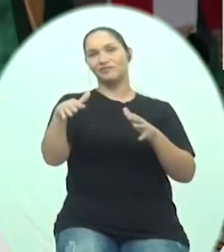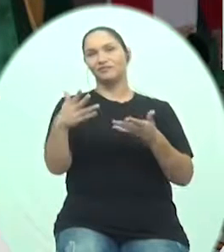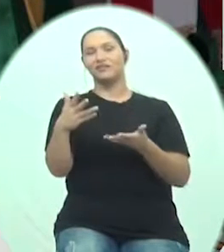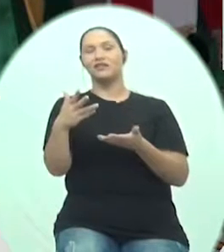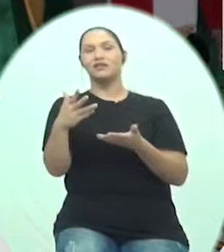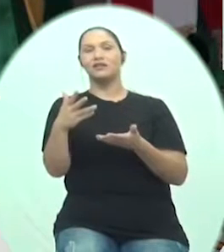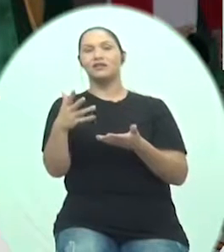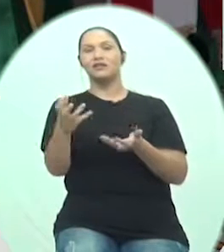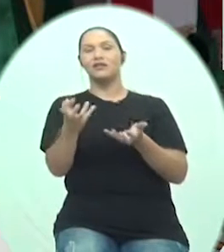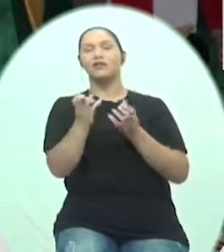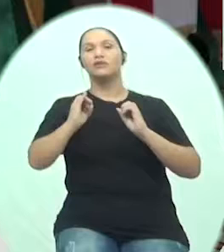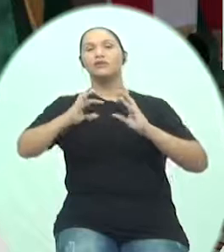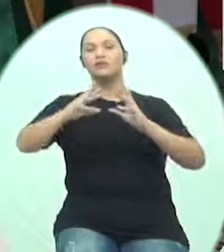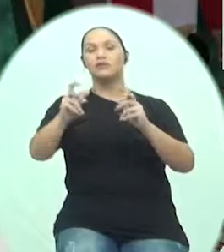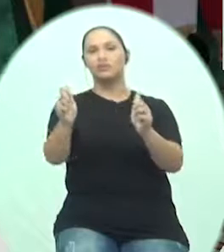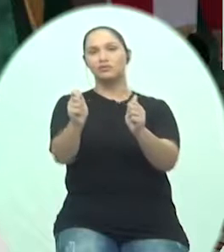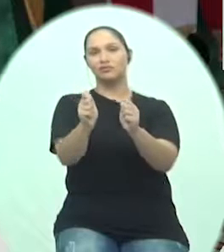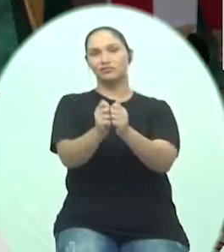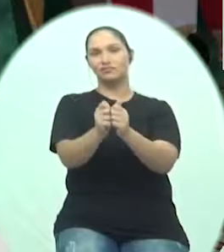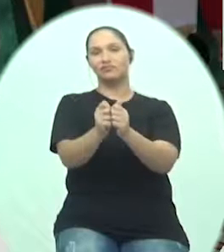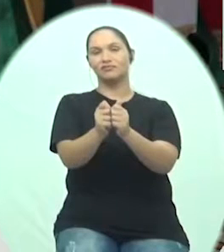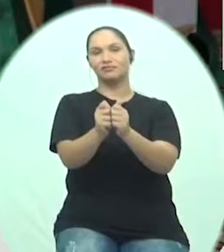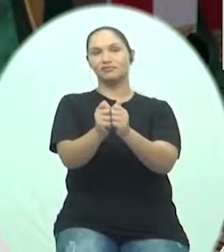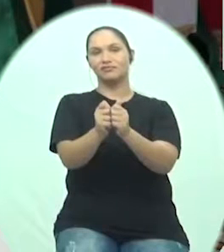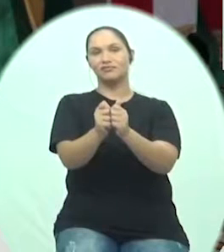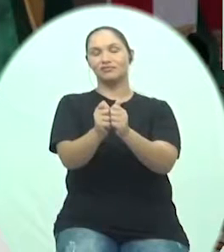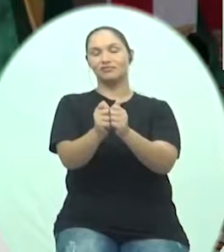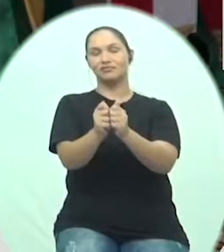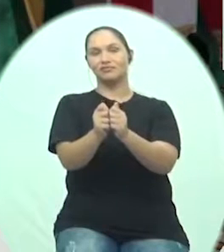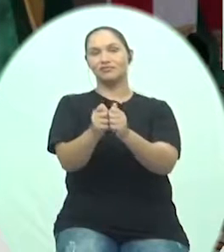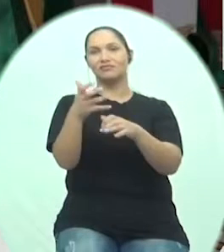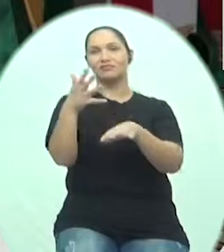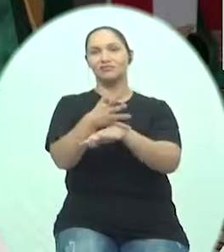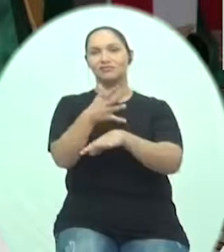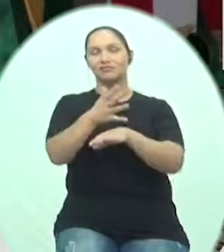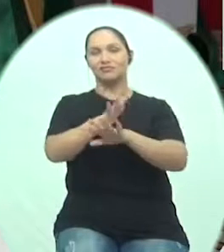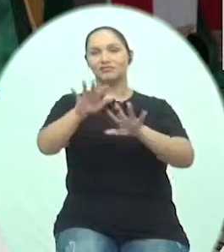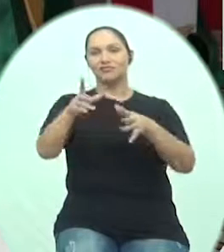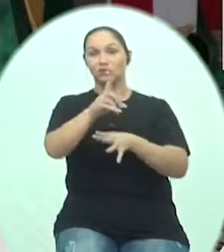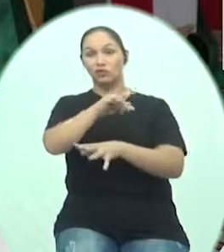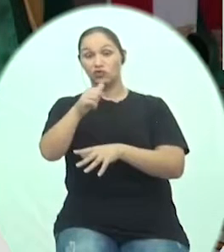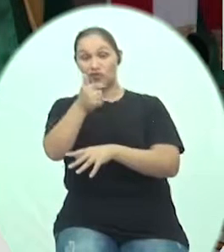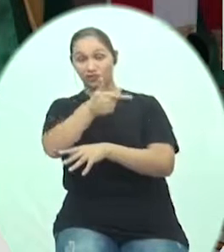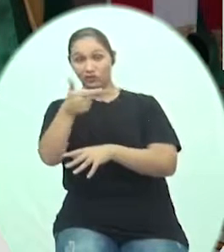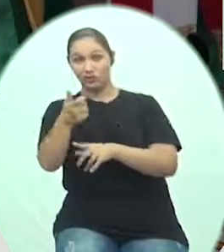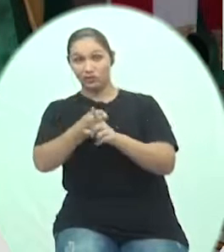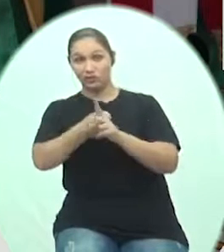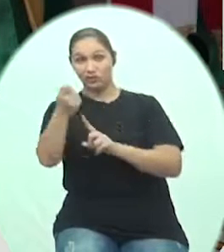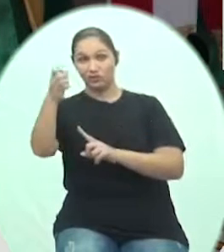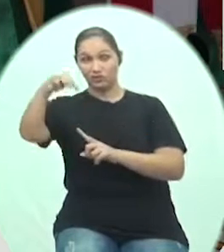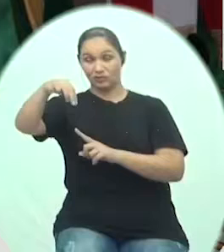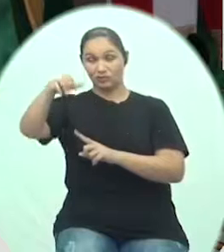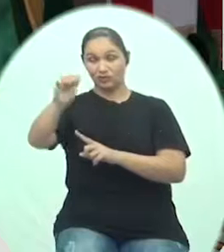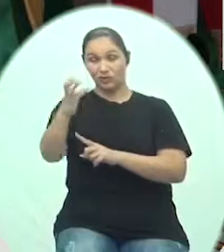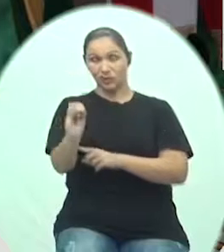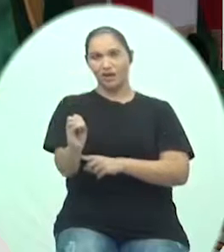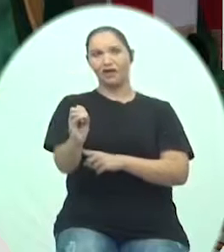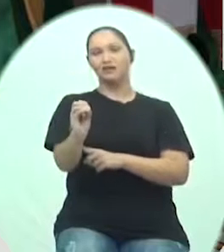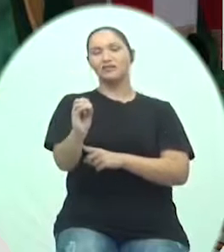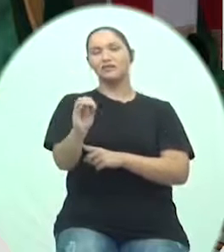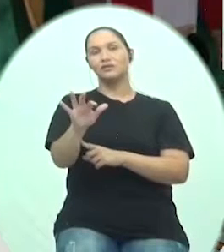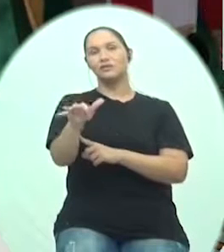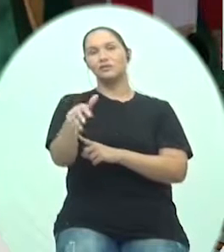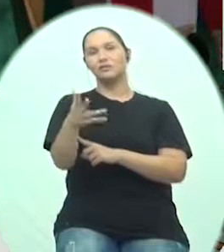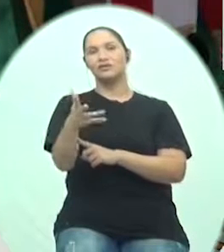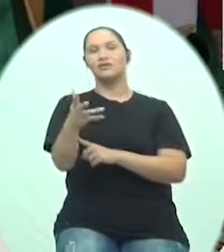participar Então é isso no próximo 22 de Março o pedal 2000 2s 1000